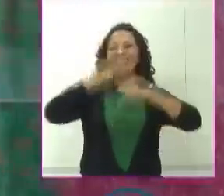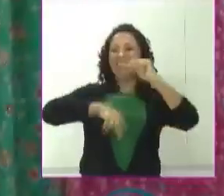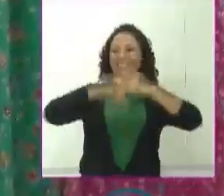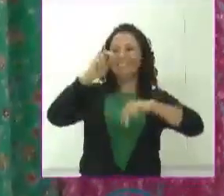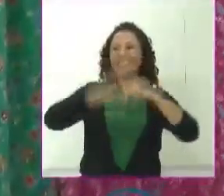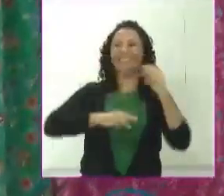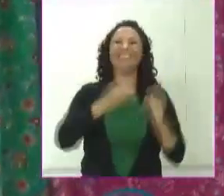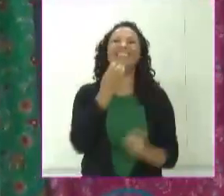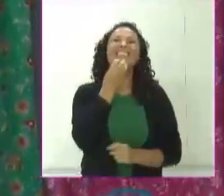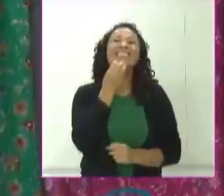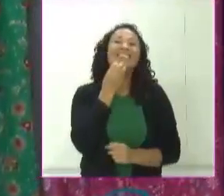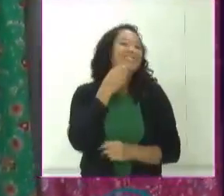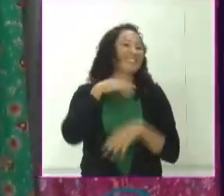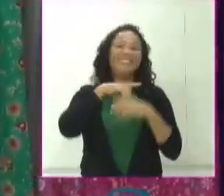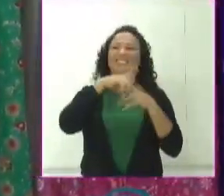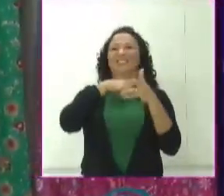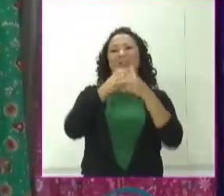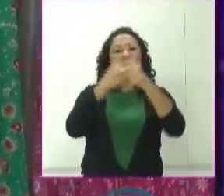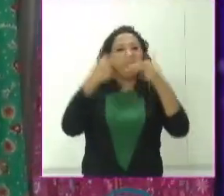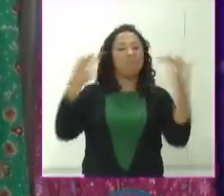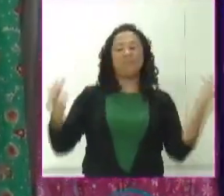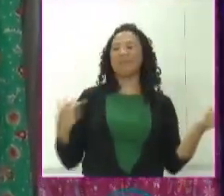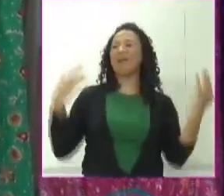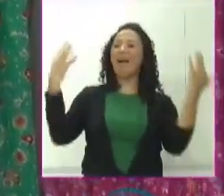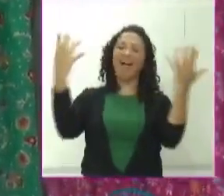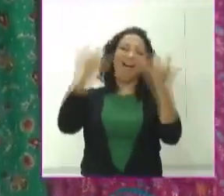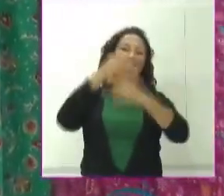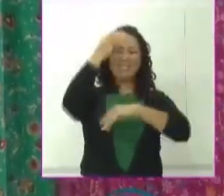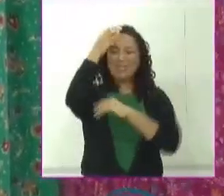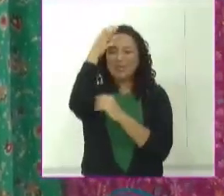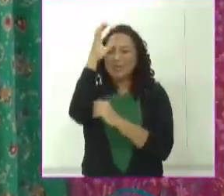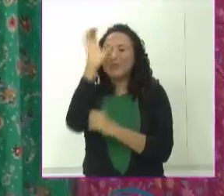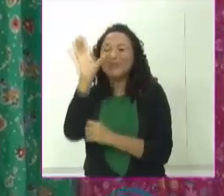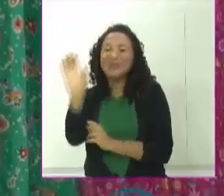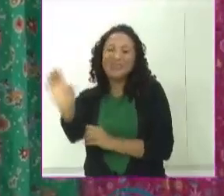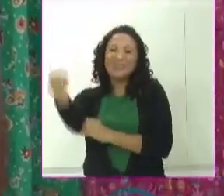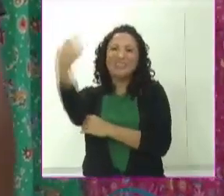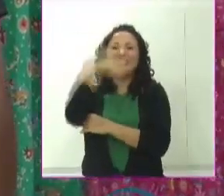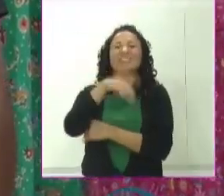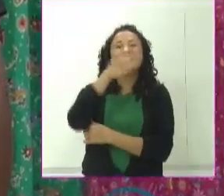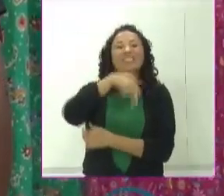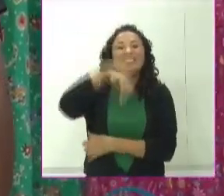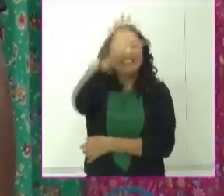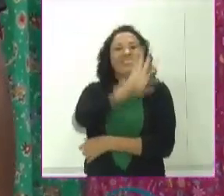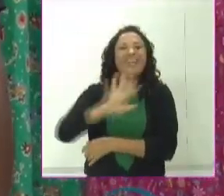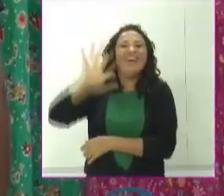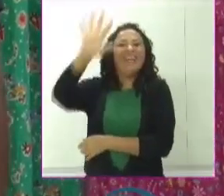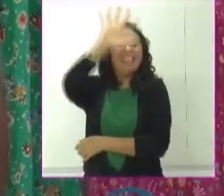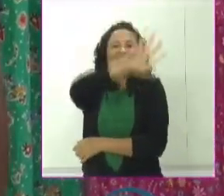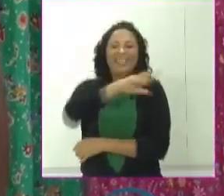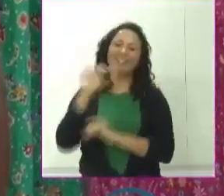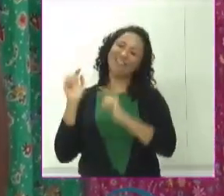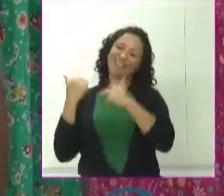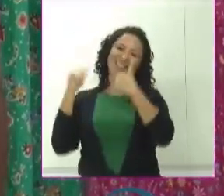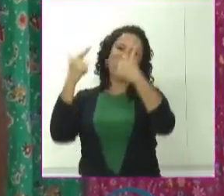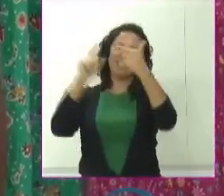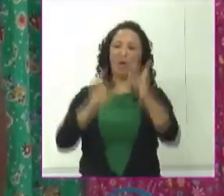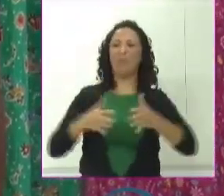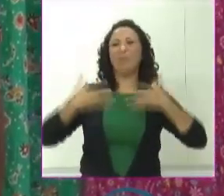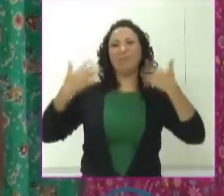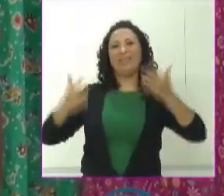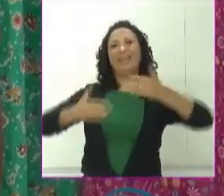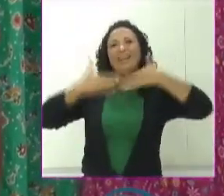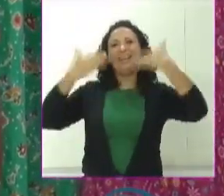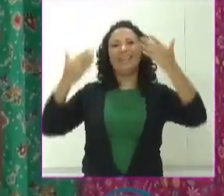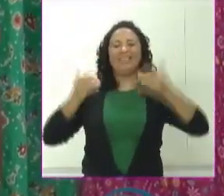vendo exatamente a arte, a cultura nordestina, a tradição nordestina. Que alegria a gente poder